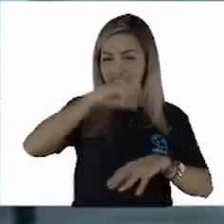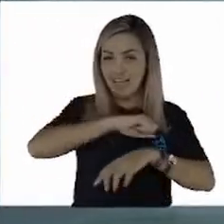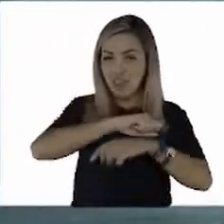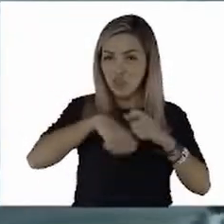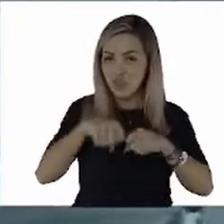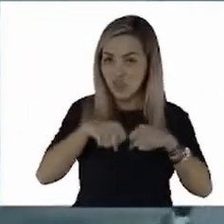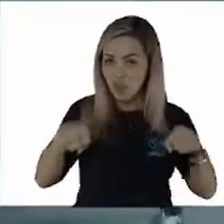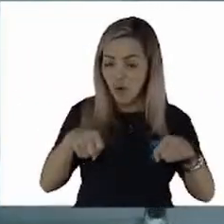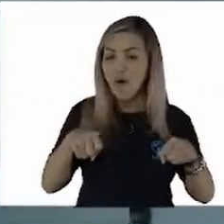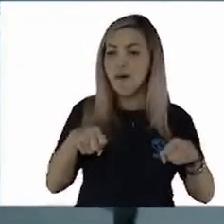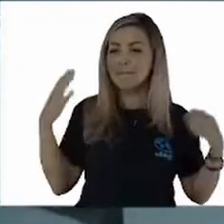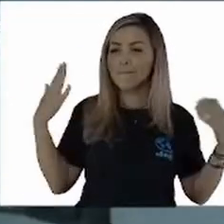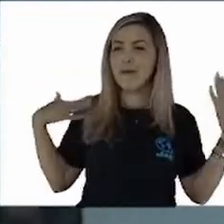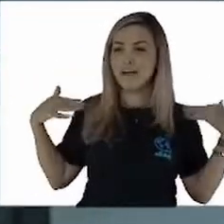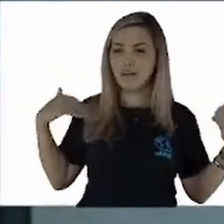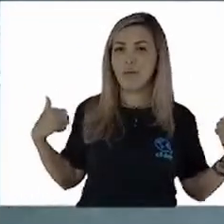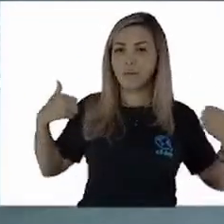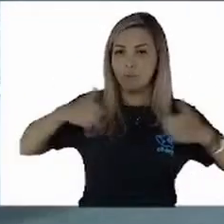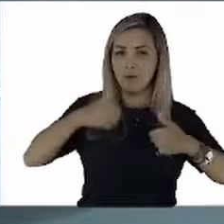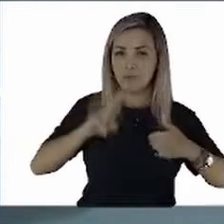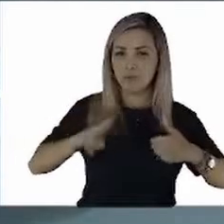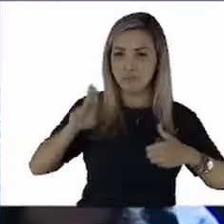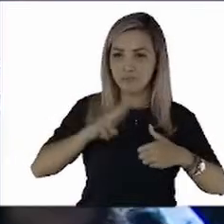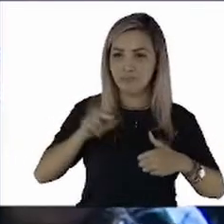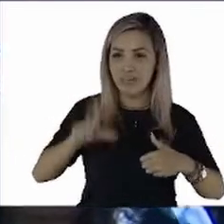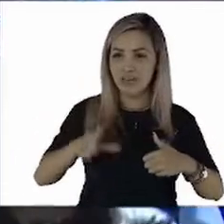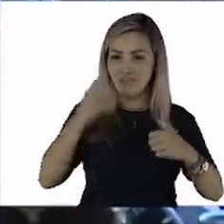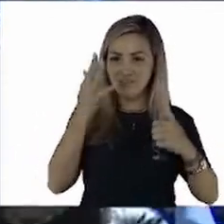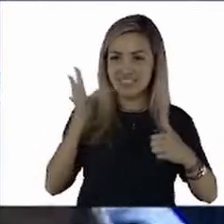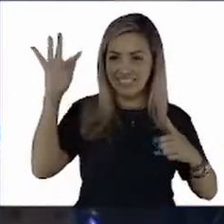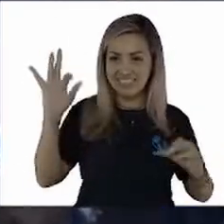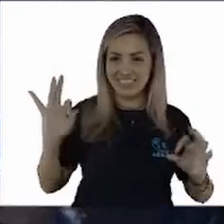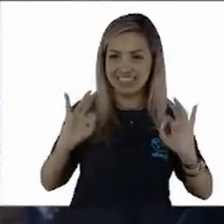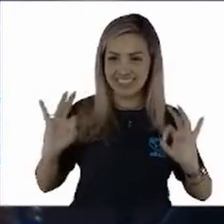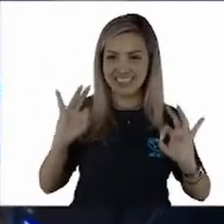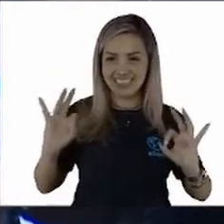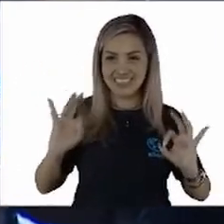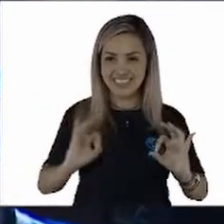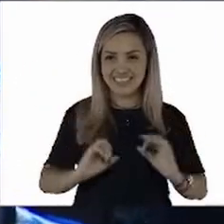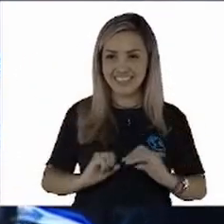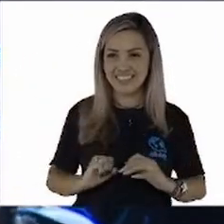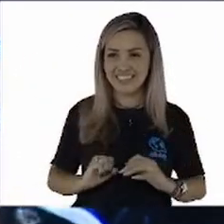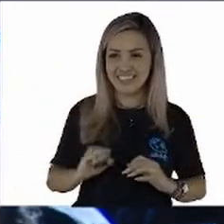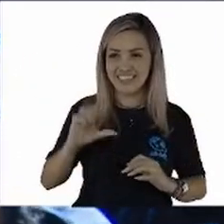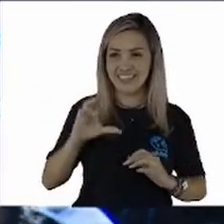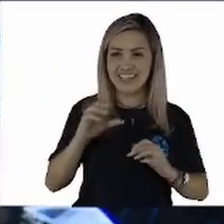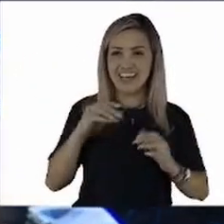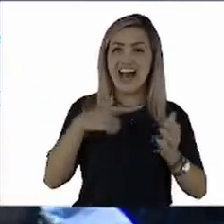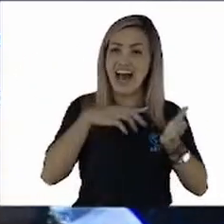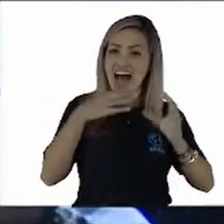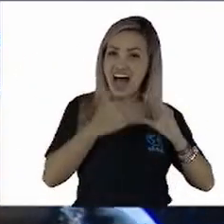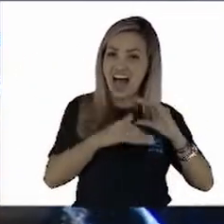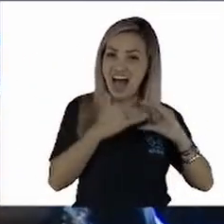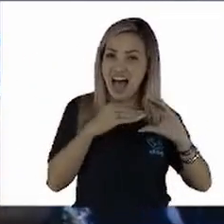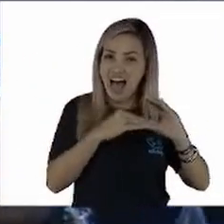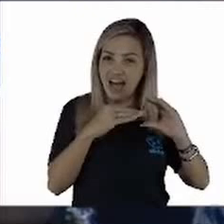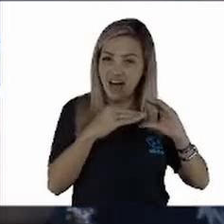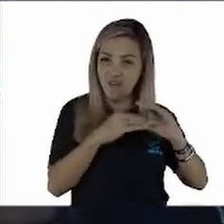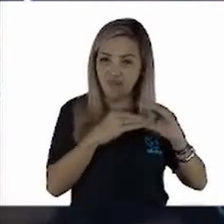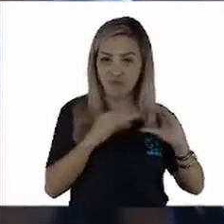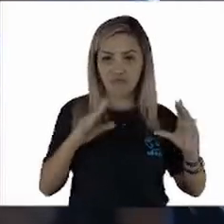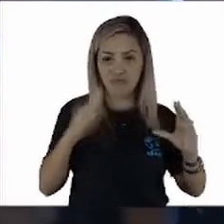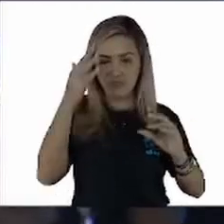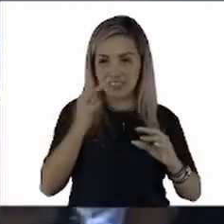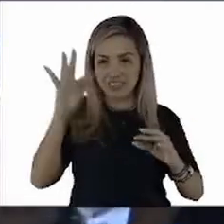marinheiro, inclusive, Vitor Hugo. Bota meu blazer. É um blazer francês, é chique, ó. Aqui, ó. Carrefour francês, viu? É coisa chique pra